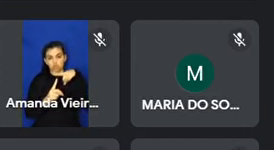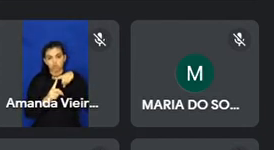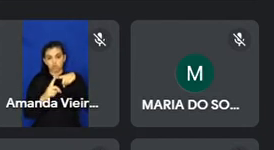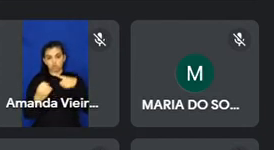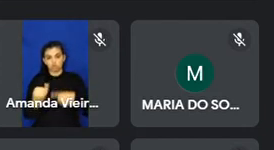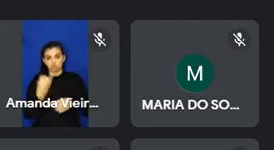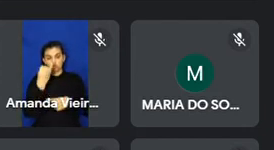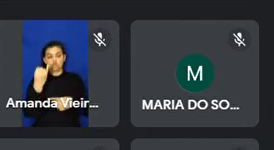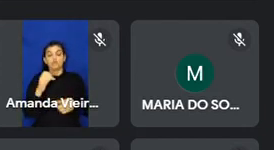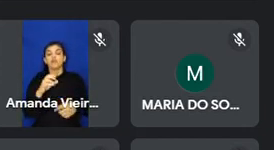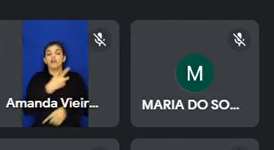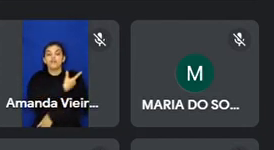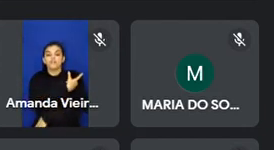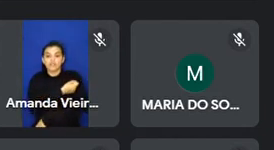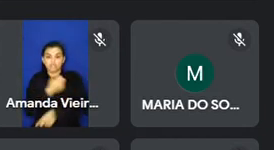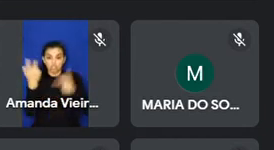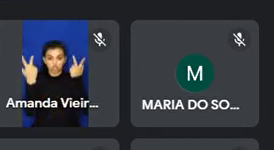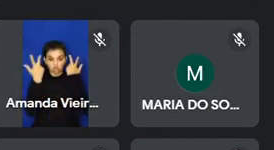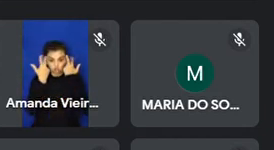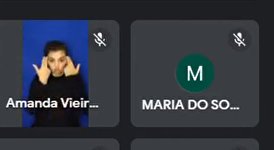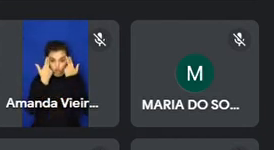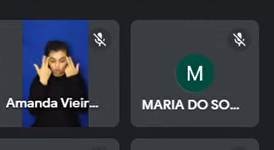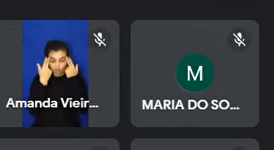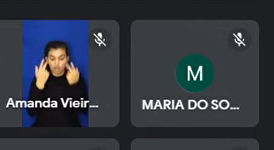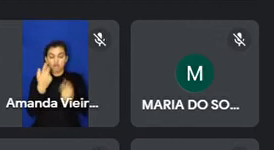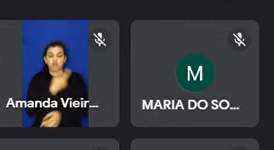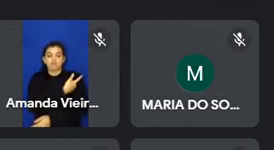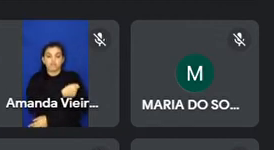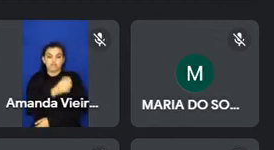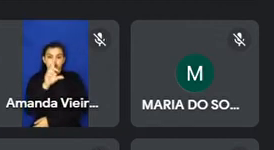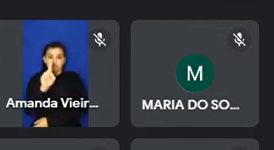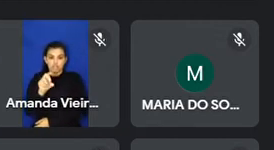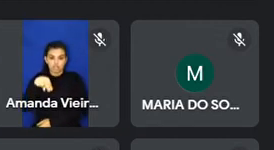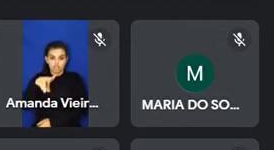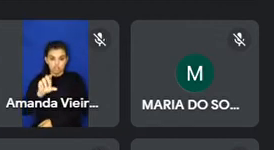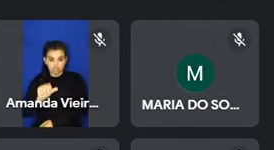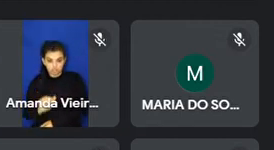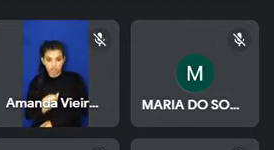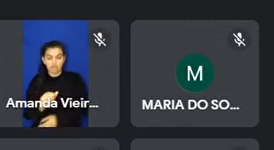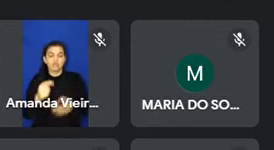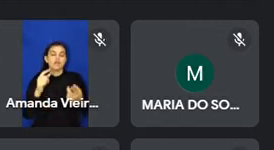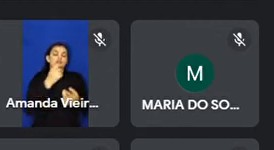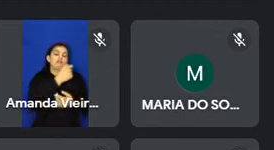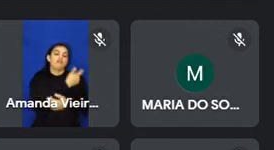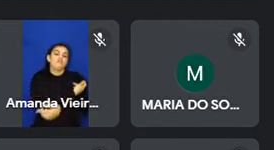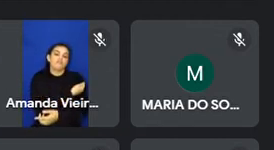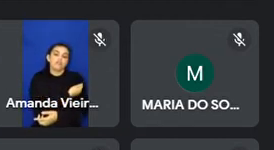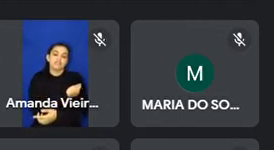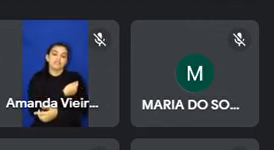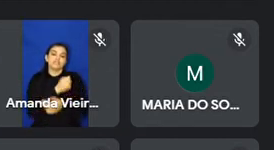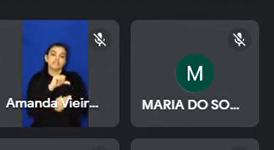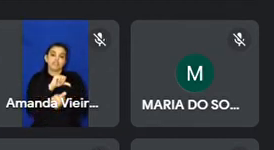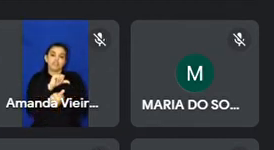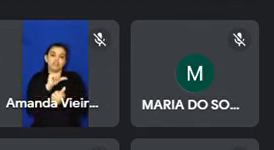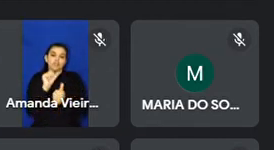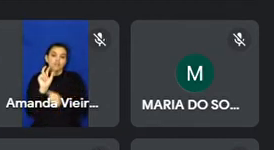a vacina de DNA, a vacina por vetores recombinantes, a vacina de